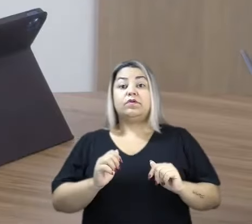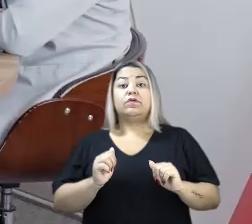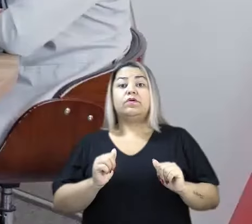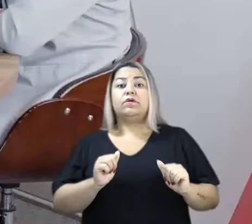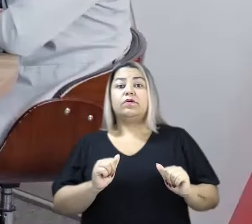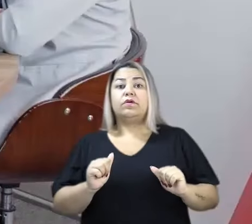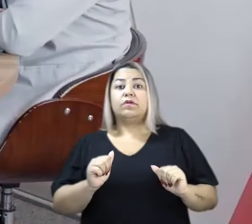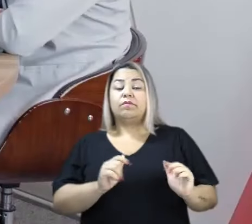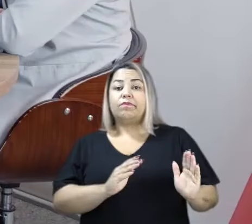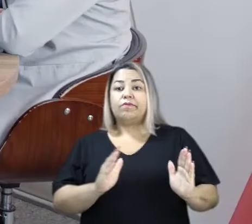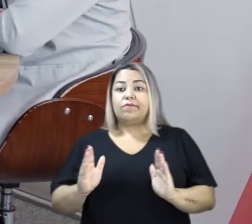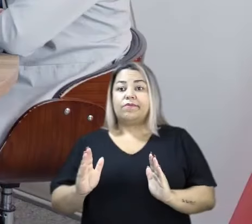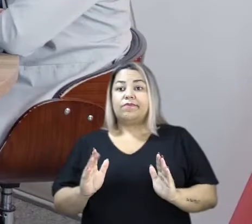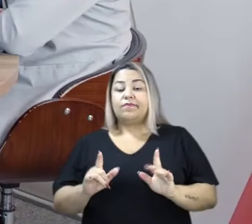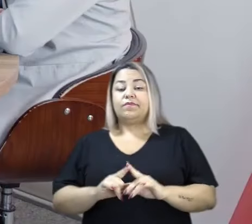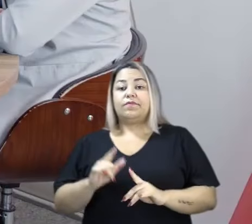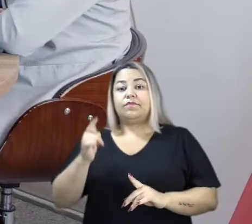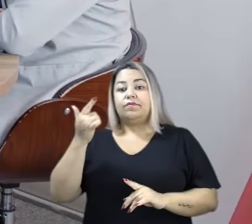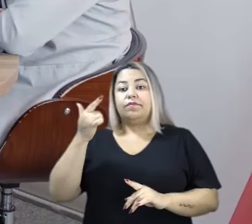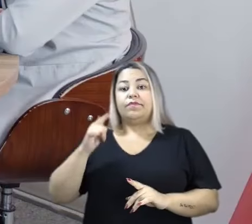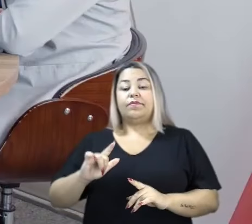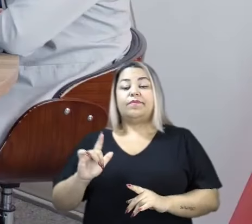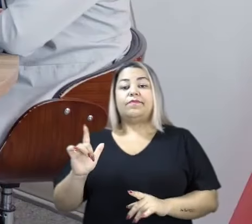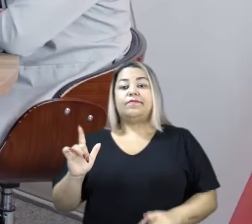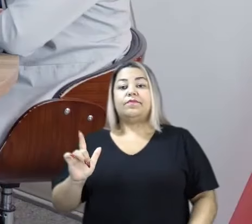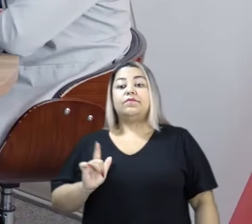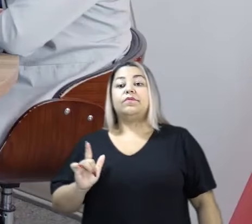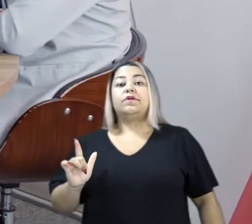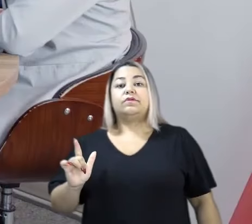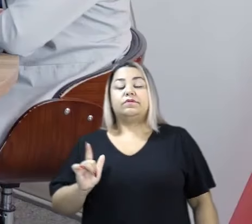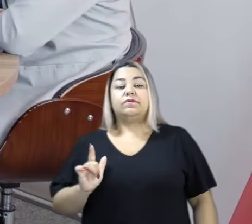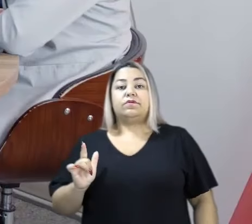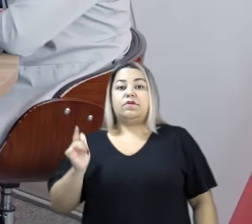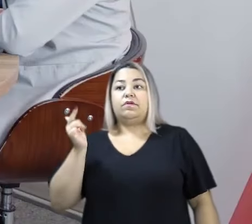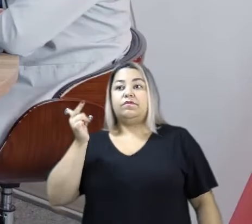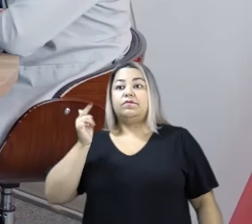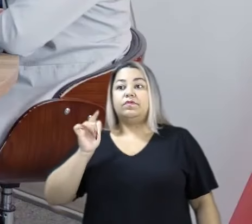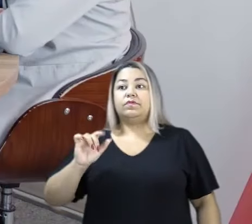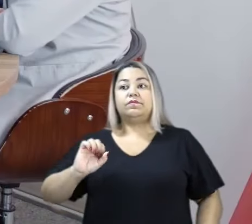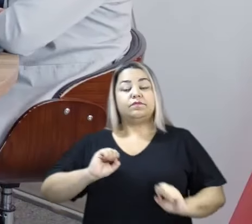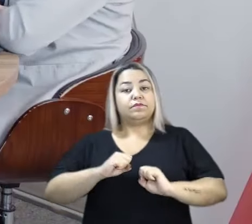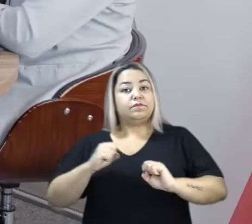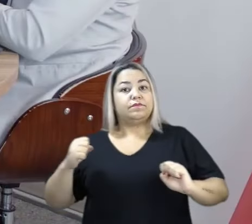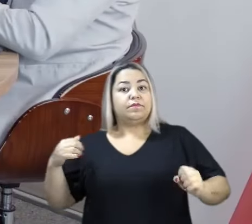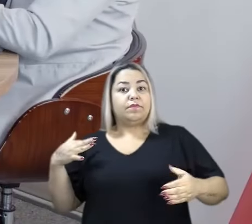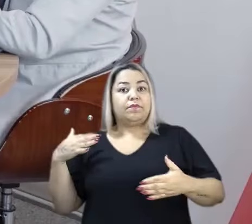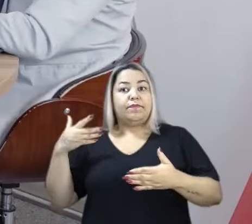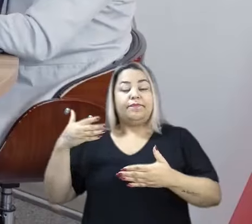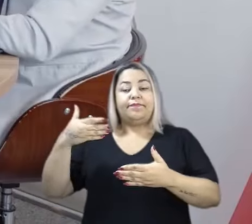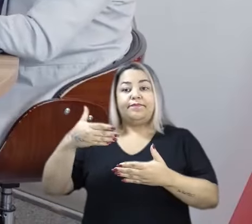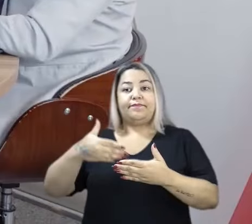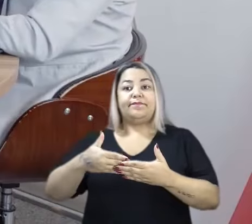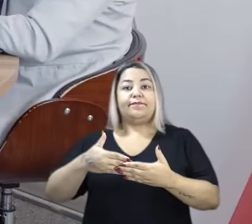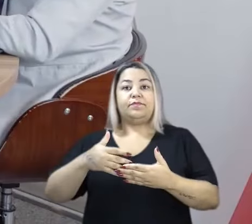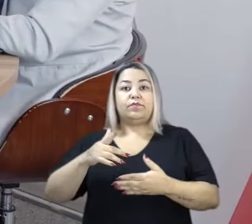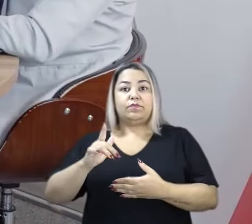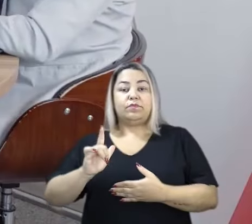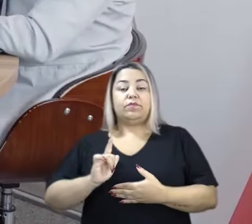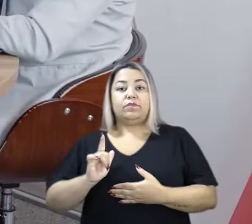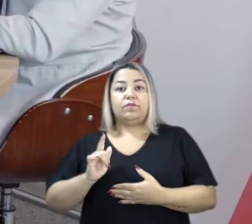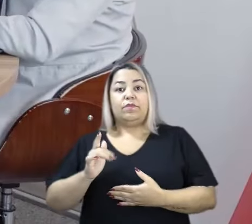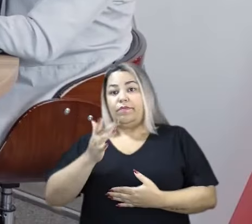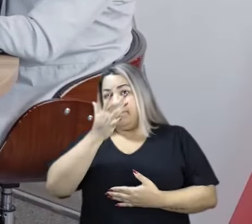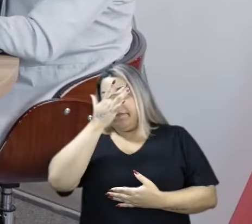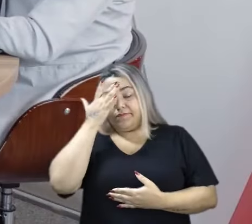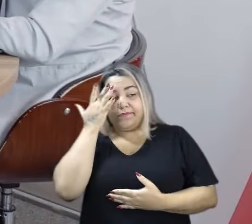Então, um dos segmentos que a gente tem conseguido grandes avanços e que tem sido um público